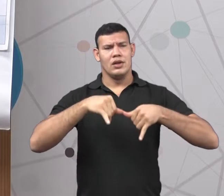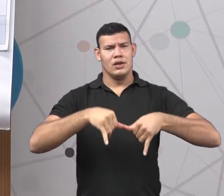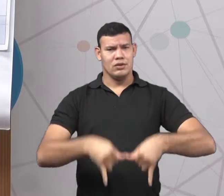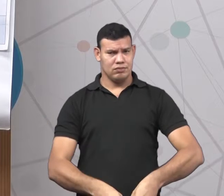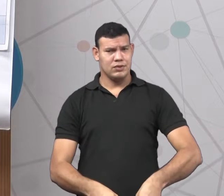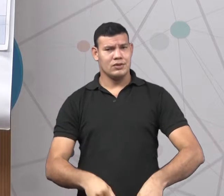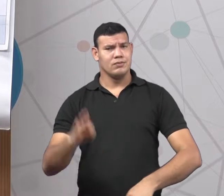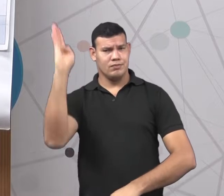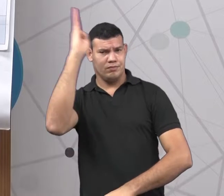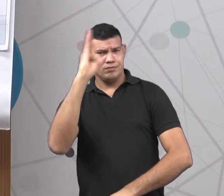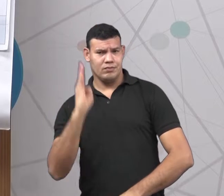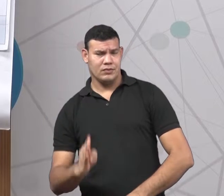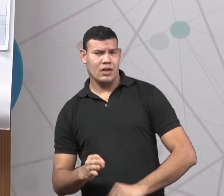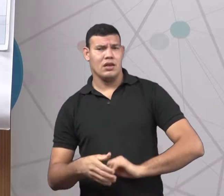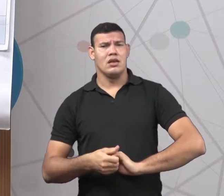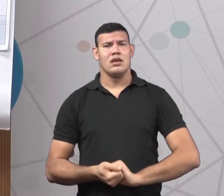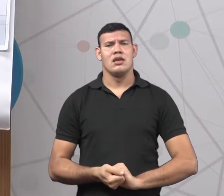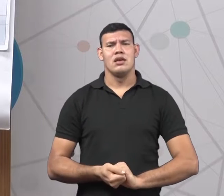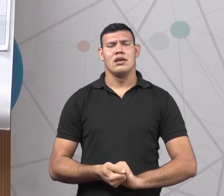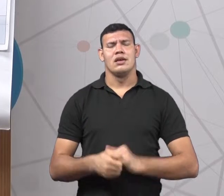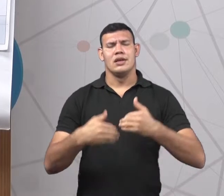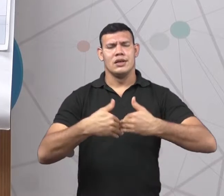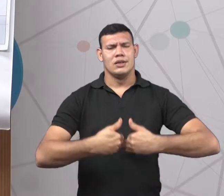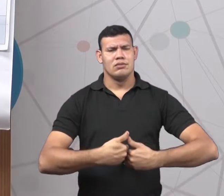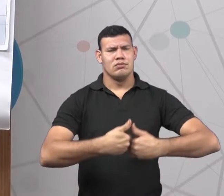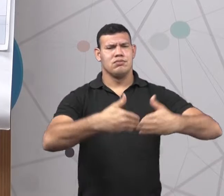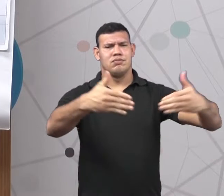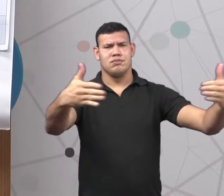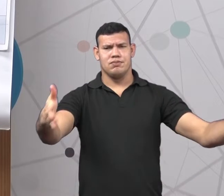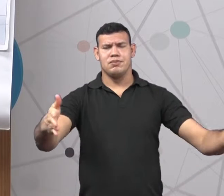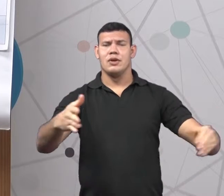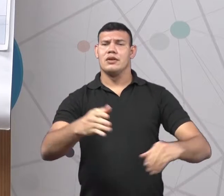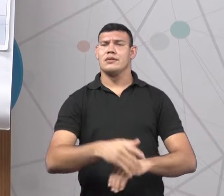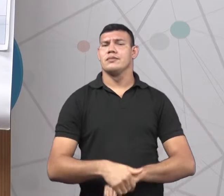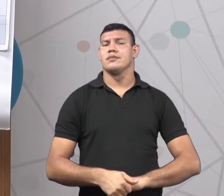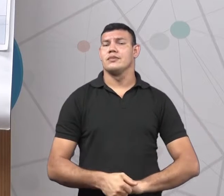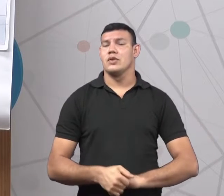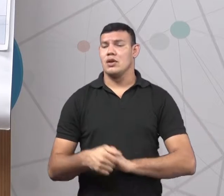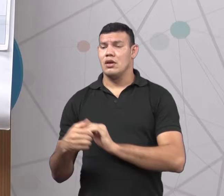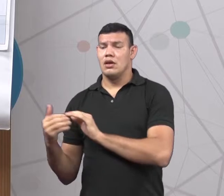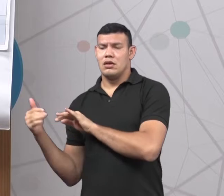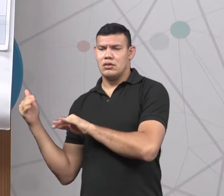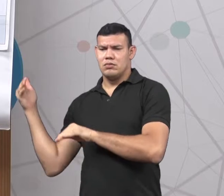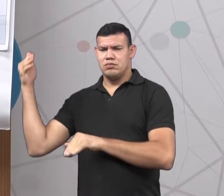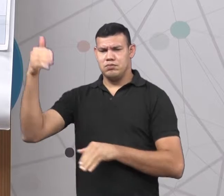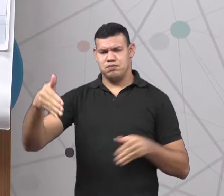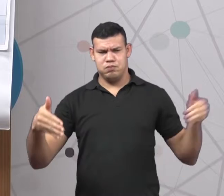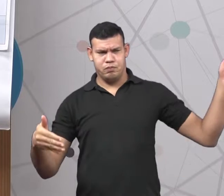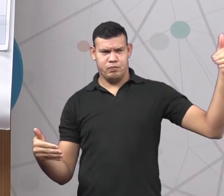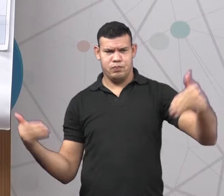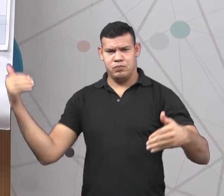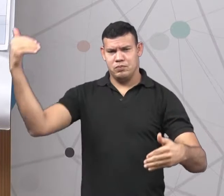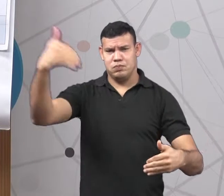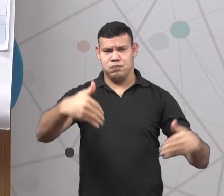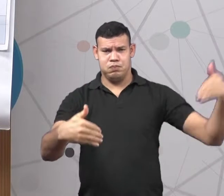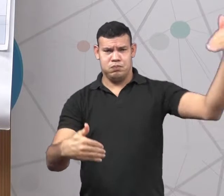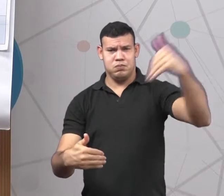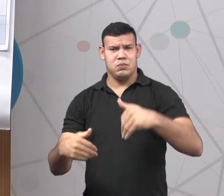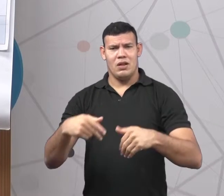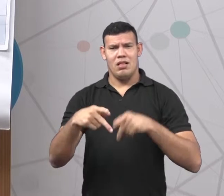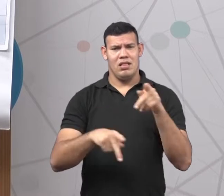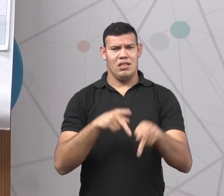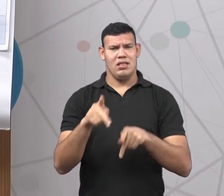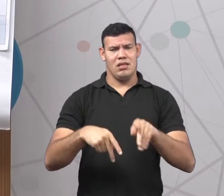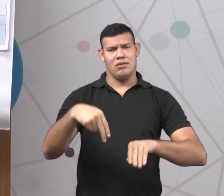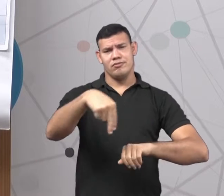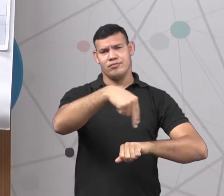o que eles fizeram? Eles abriram os portos brasileiros para a chegada de outras nações, não